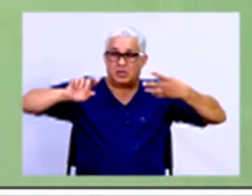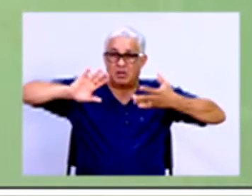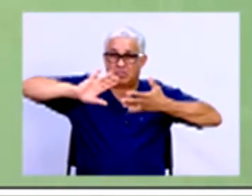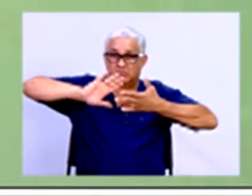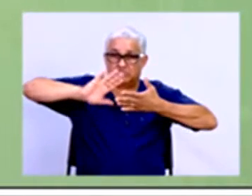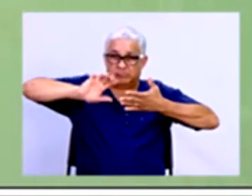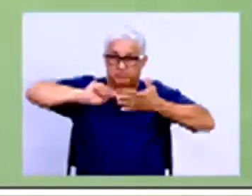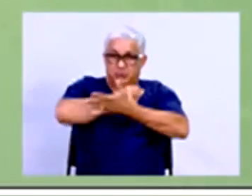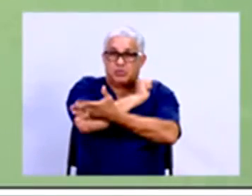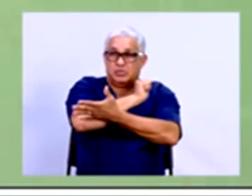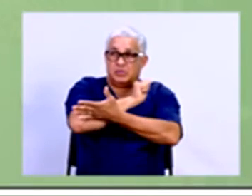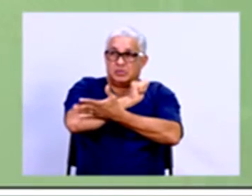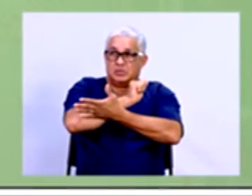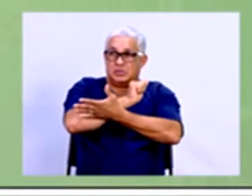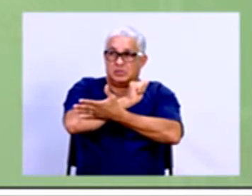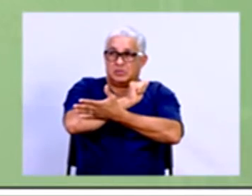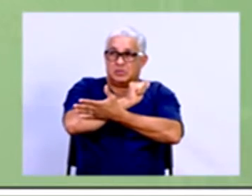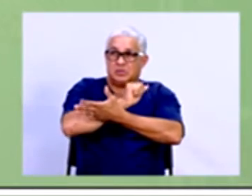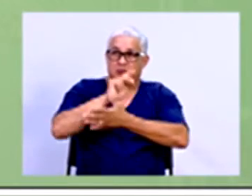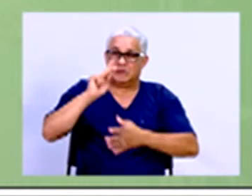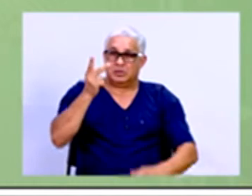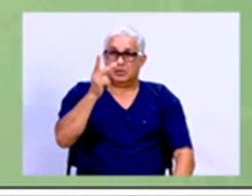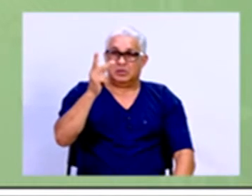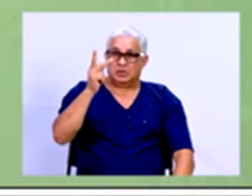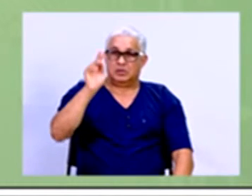Aqui nós temos um header para fazer